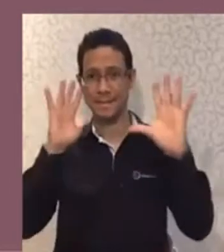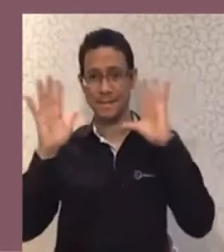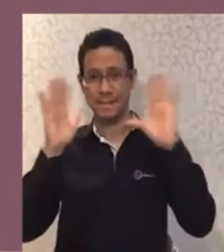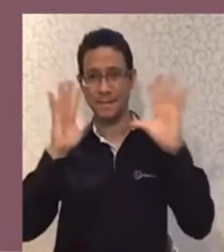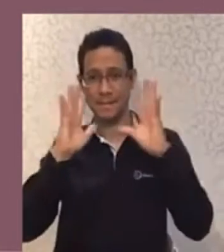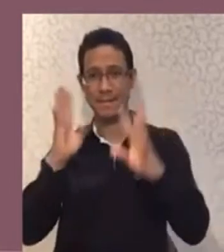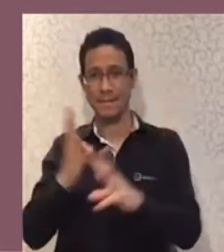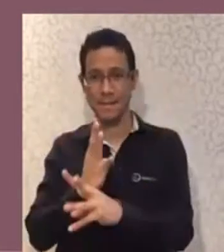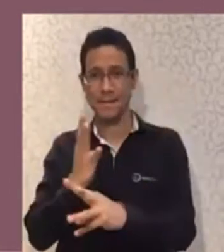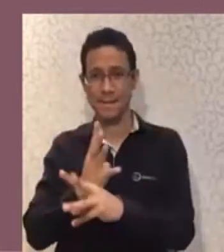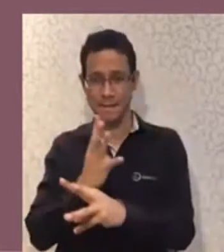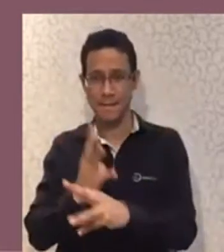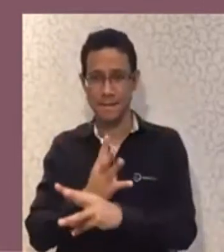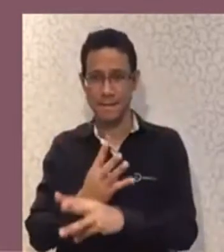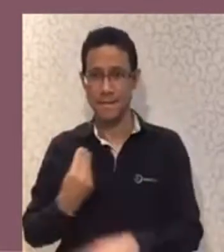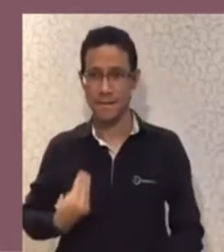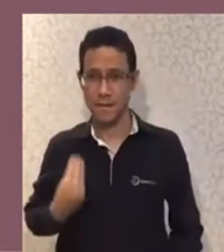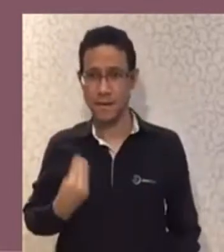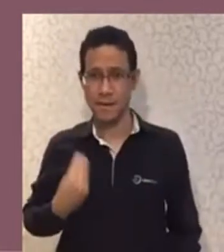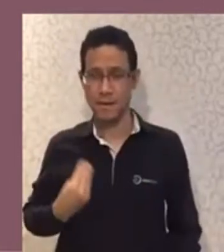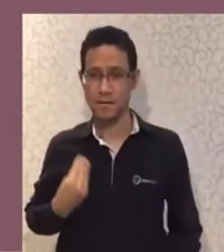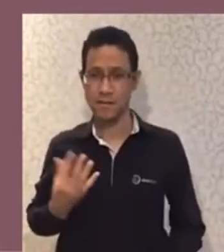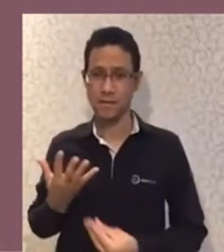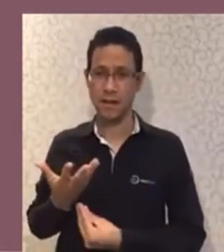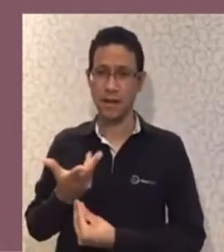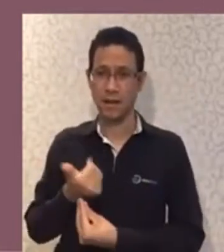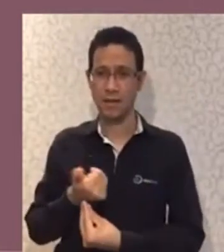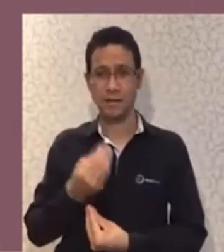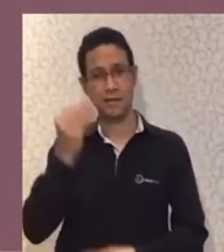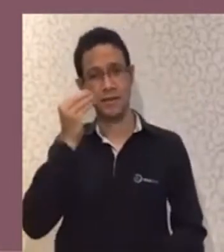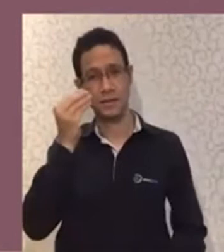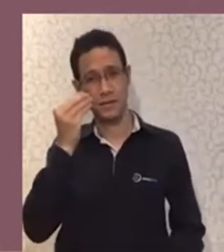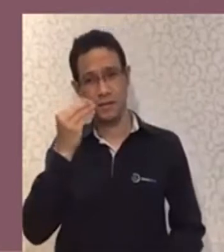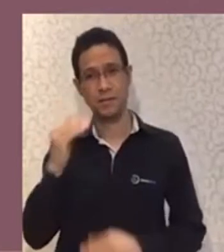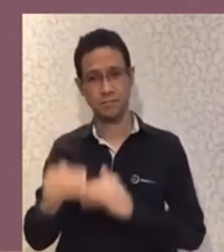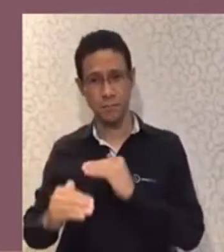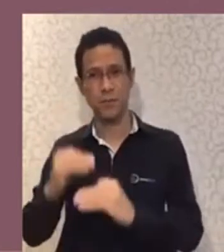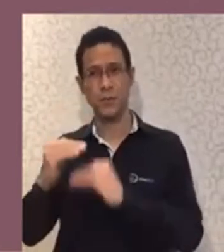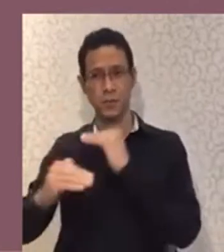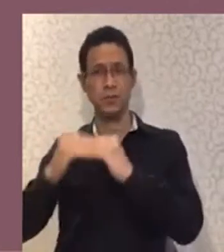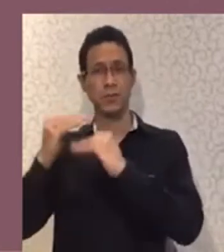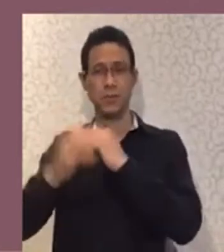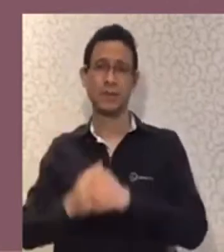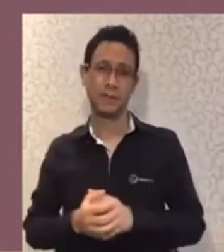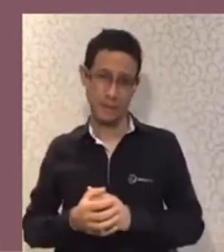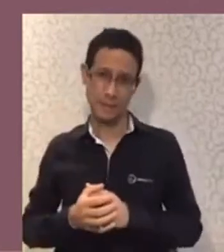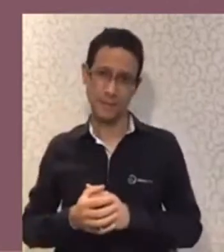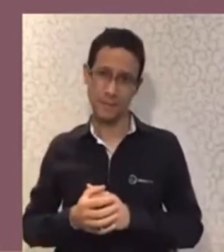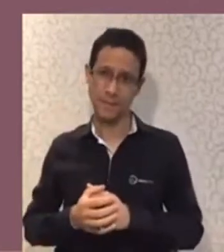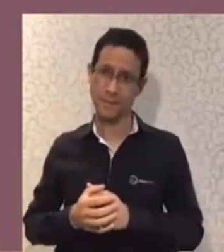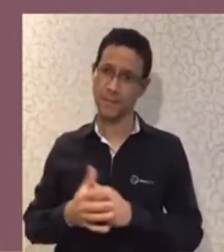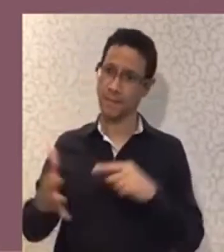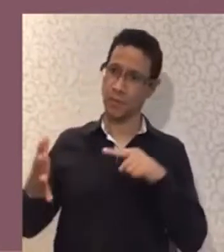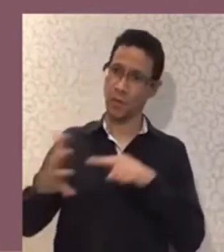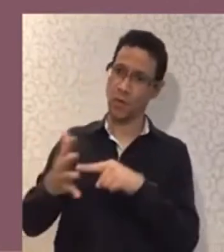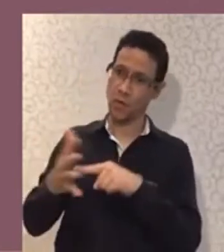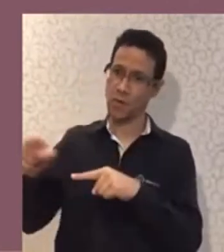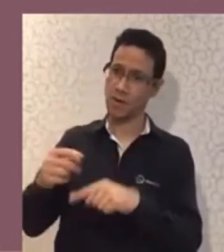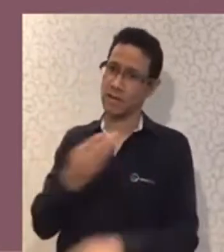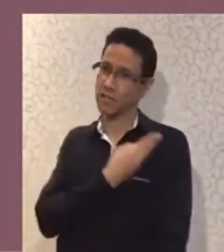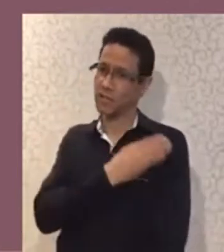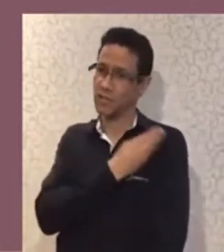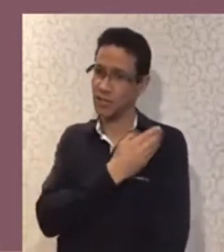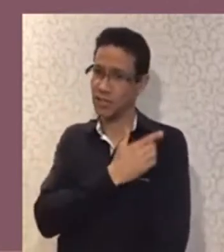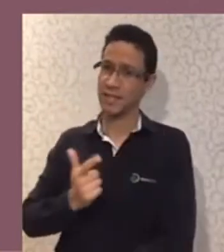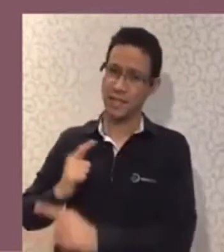resistência, a existência no campo das artes é conseguir construir, denunciar esse racismo sistêmico e